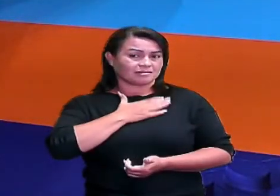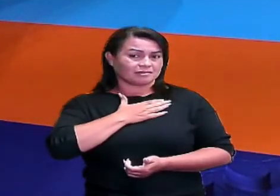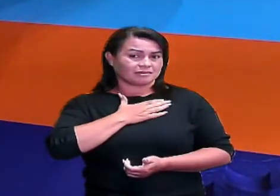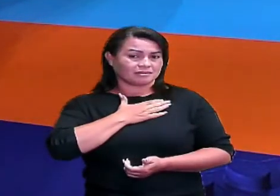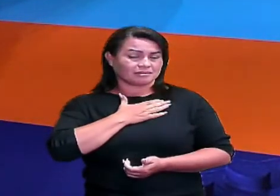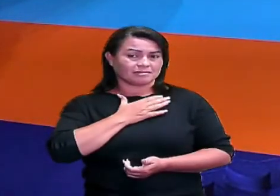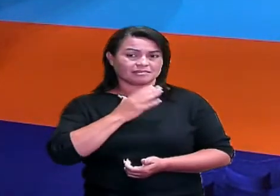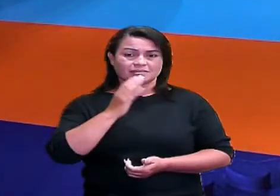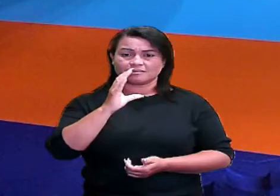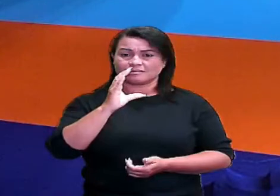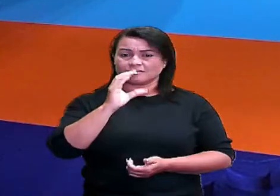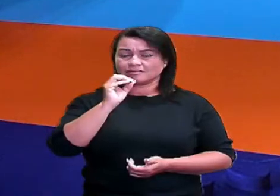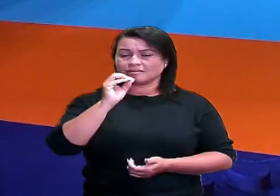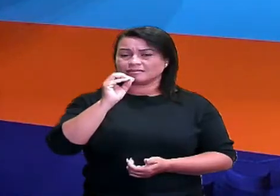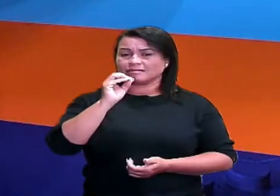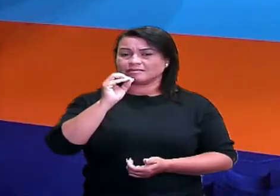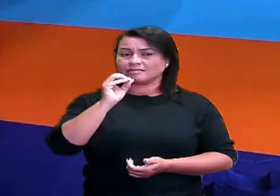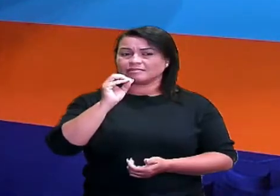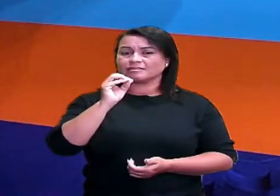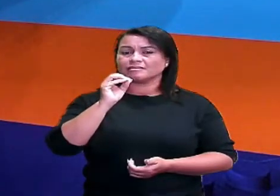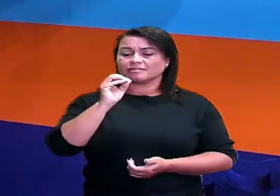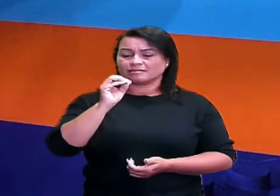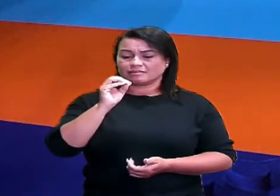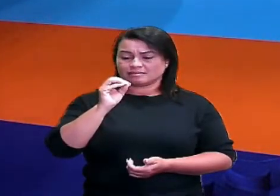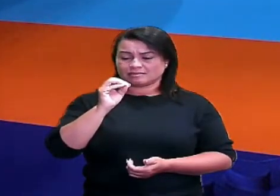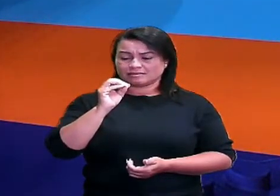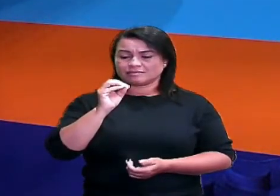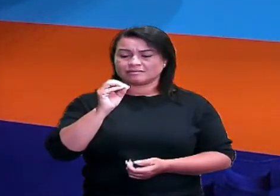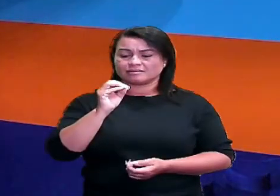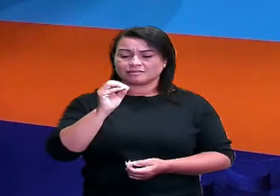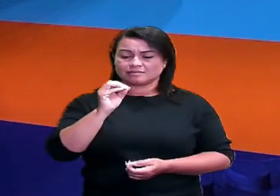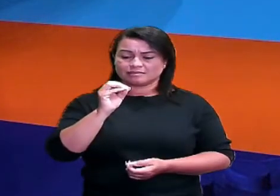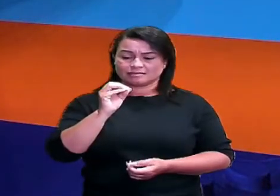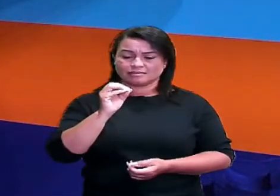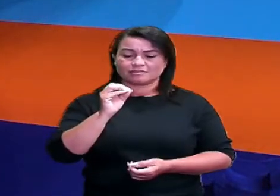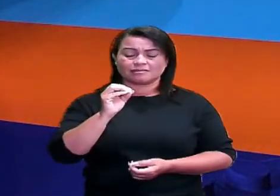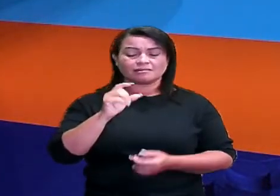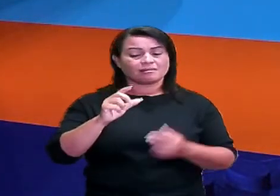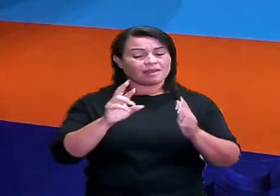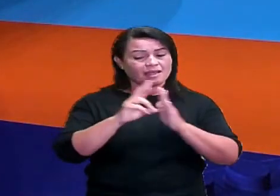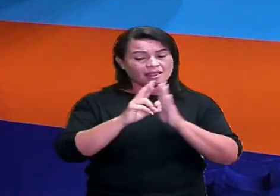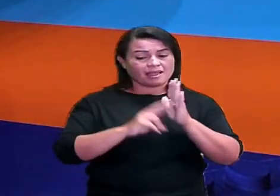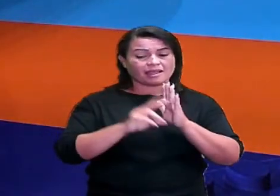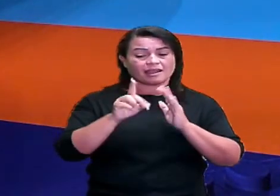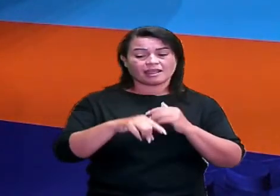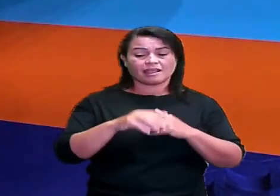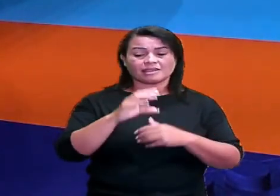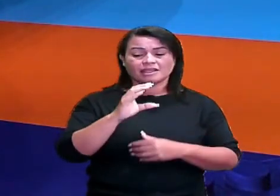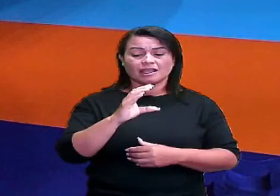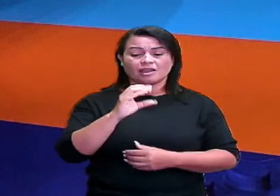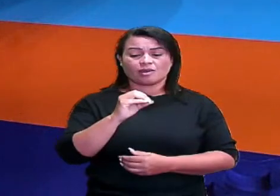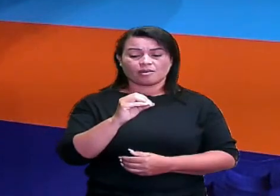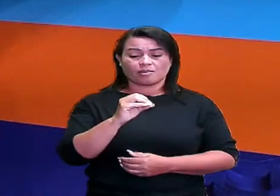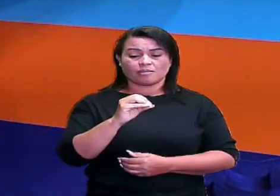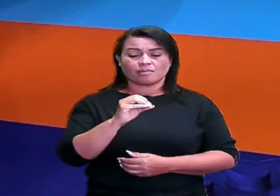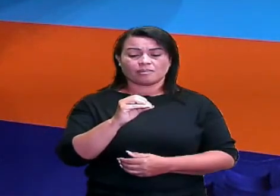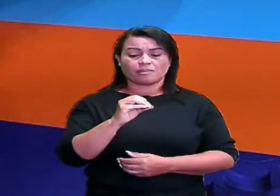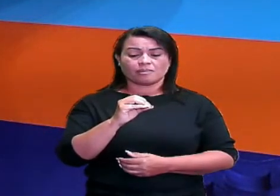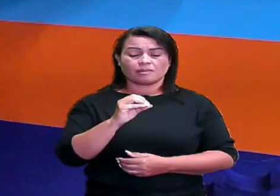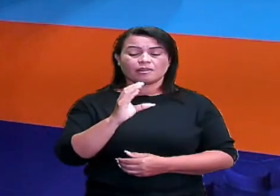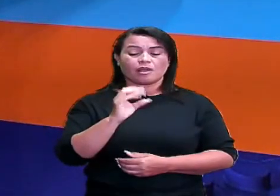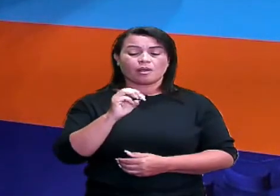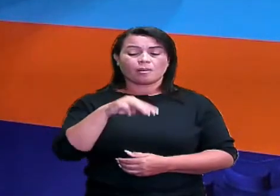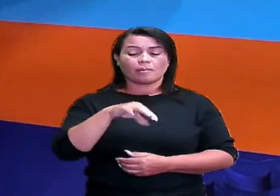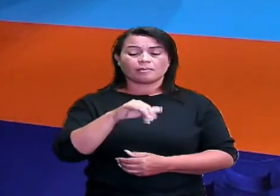Comigo. Então, ó, pela regra é C-O. comigo. No